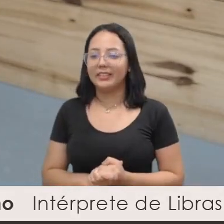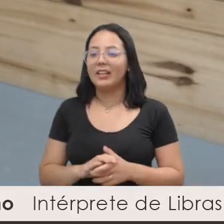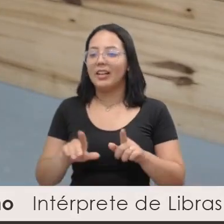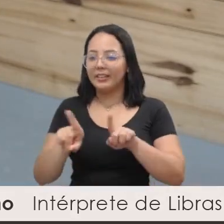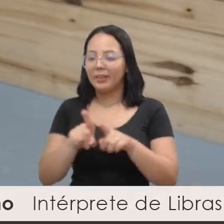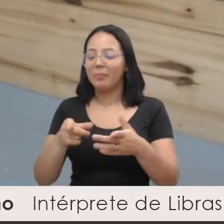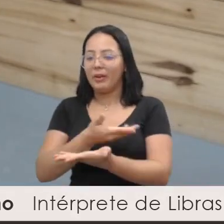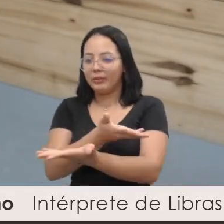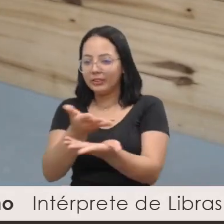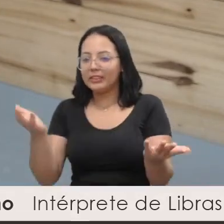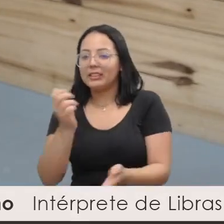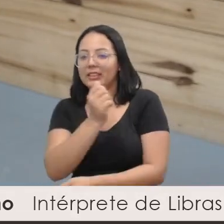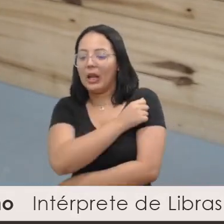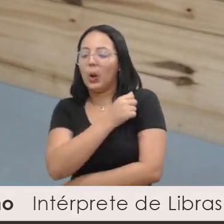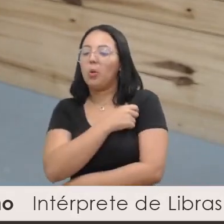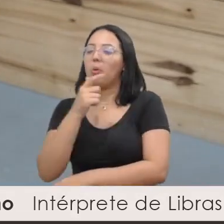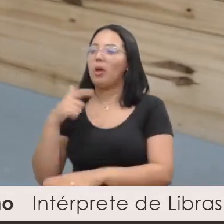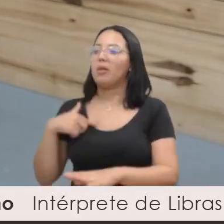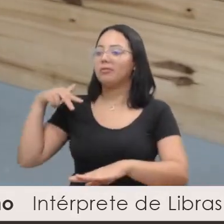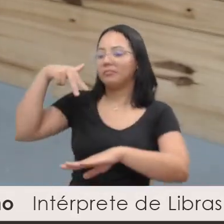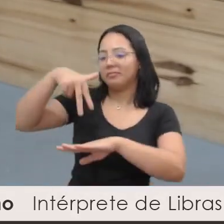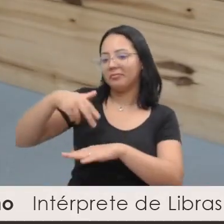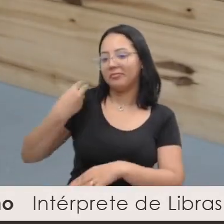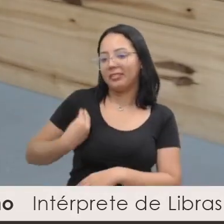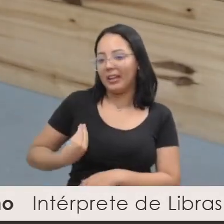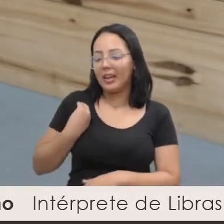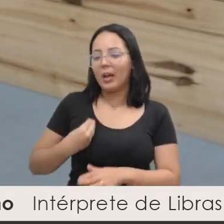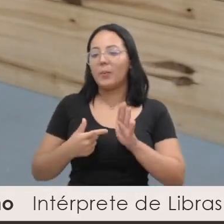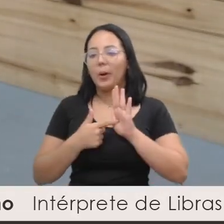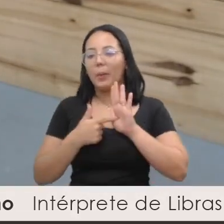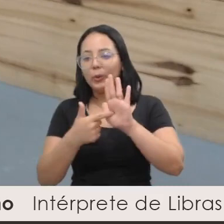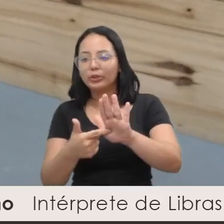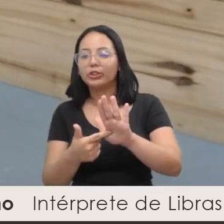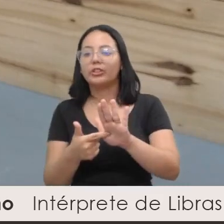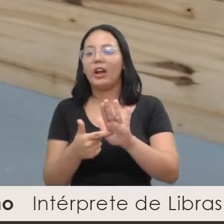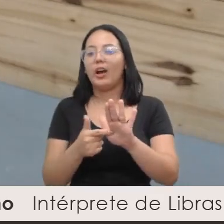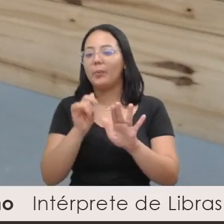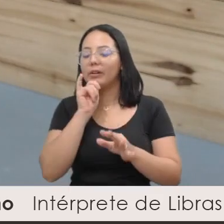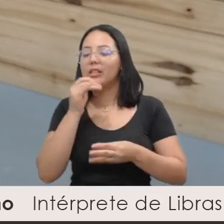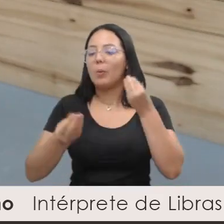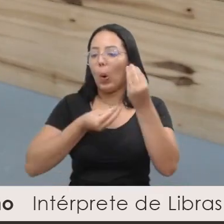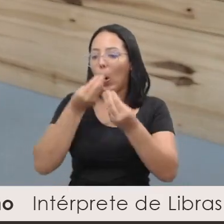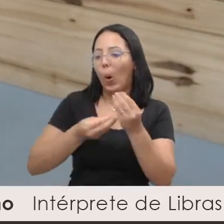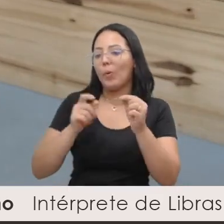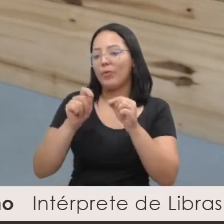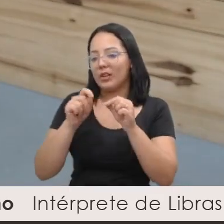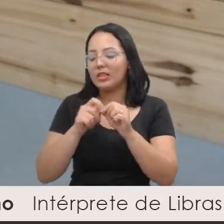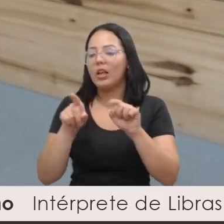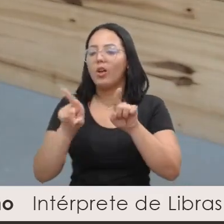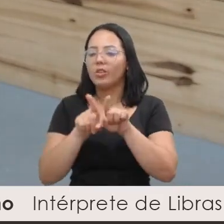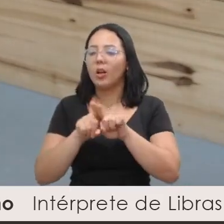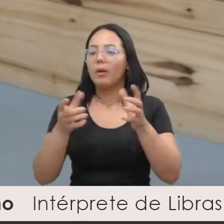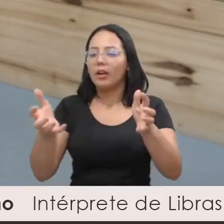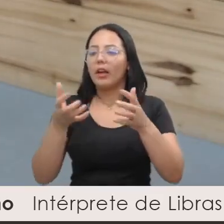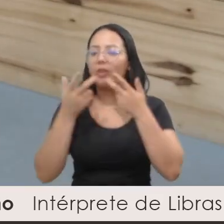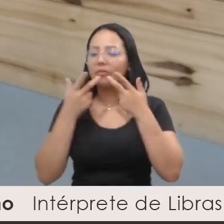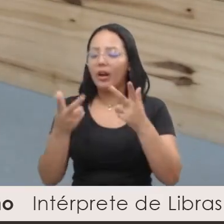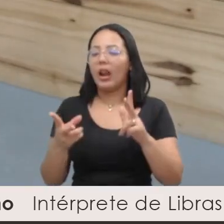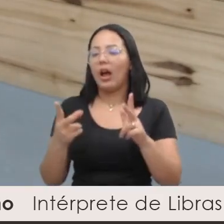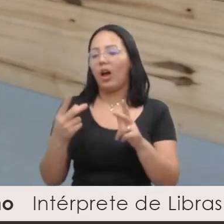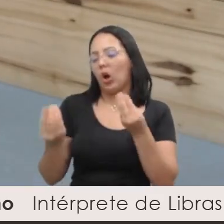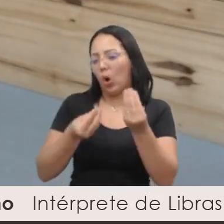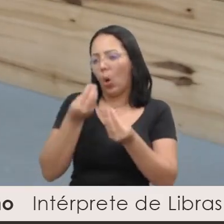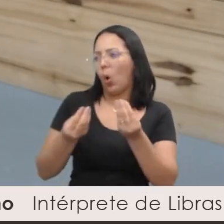Senhores alunos, estou aqui para demonstrar alguma forma, né, de procedimento. Nós vamos falar um pouquinho sobre